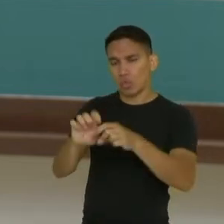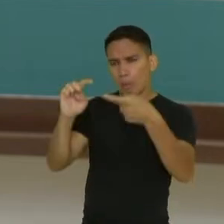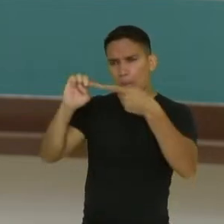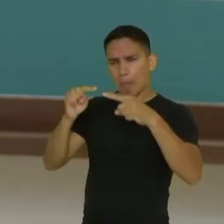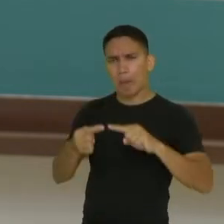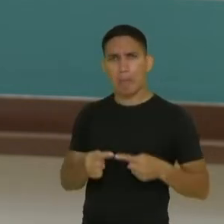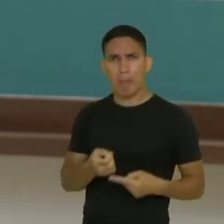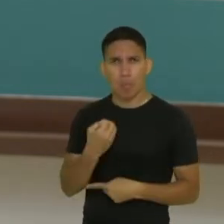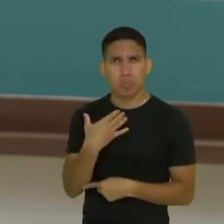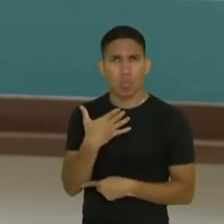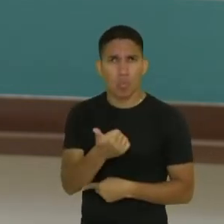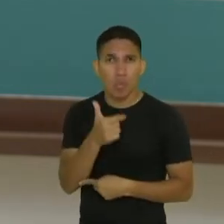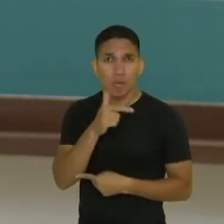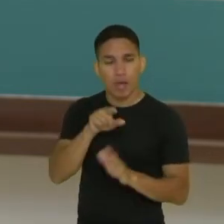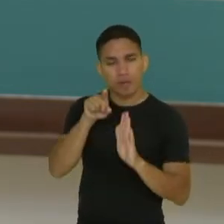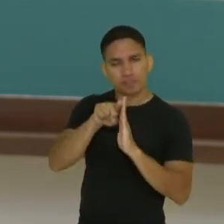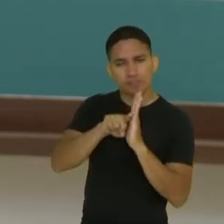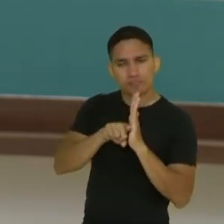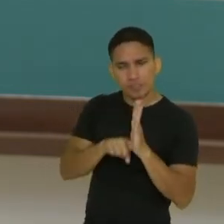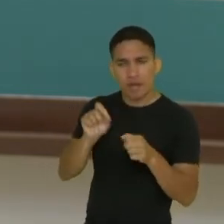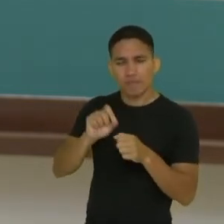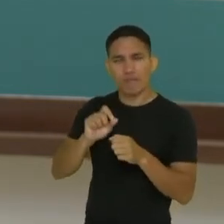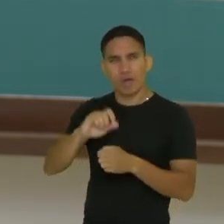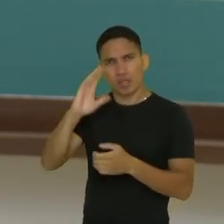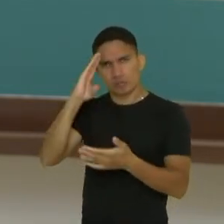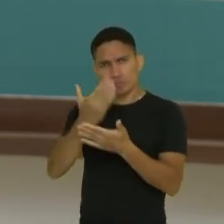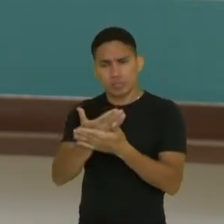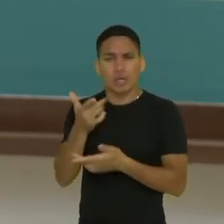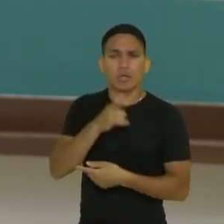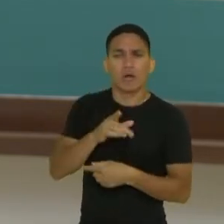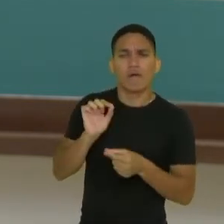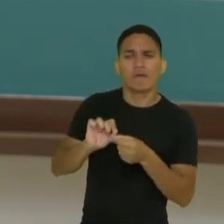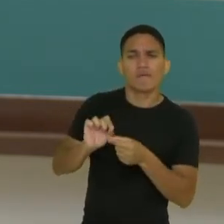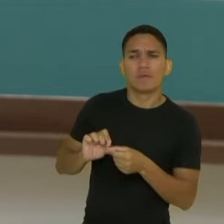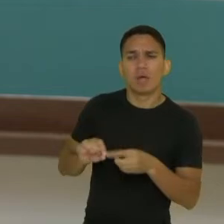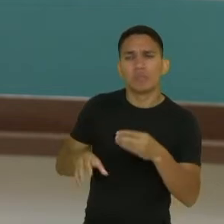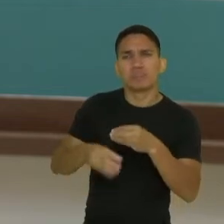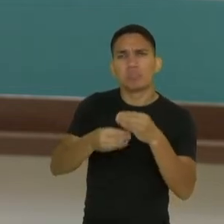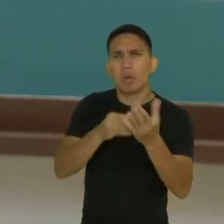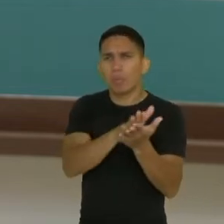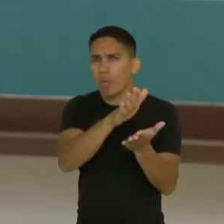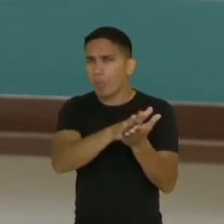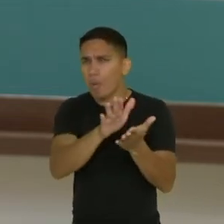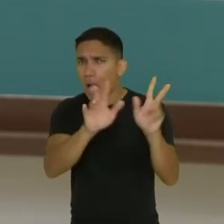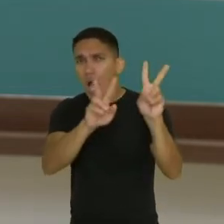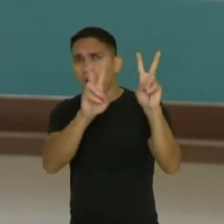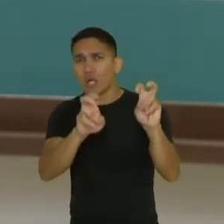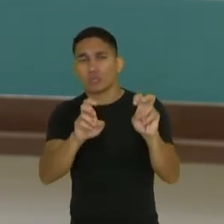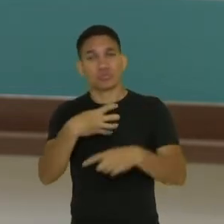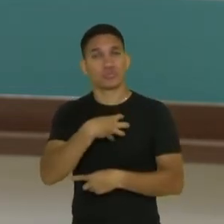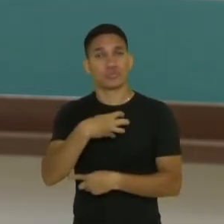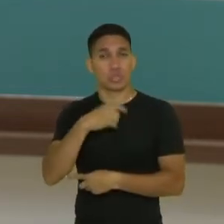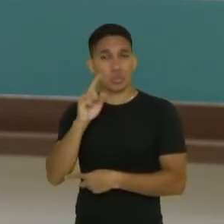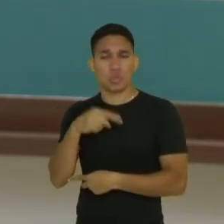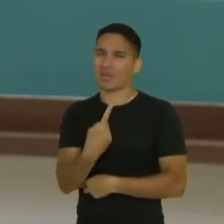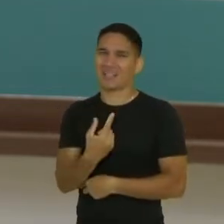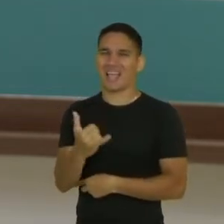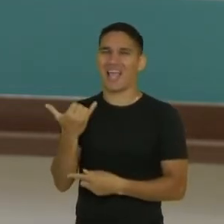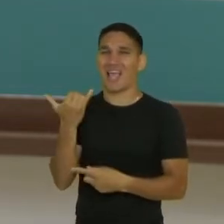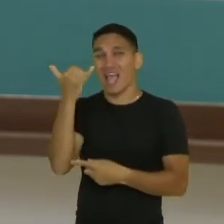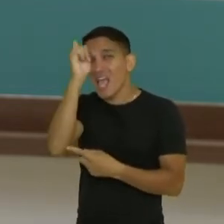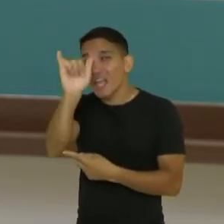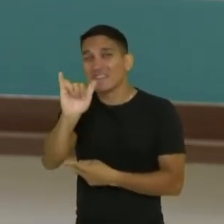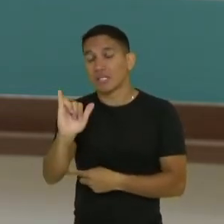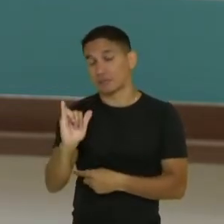né, de pesquisadores confiáveis que publicaram ali os assuntos, né, de forma que a gente não caia aí numa